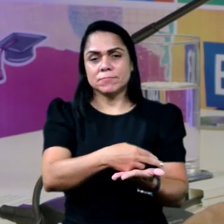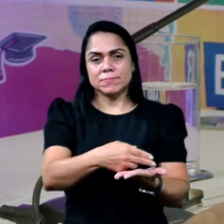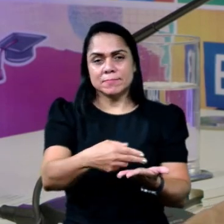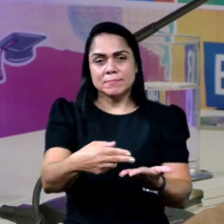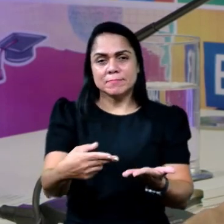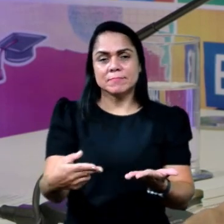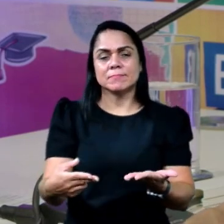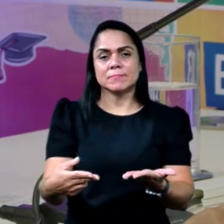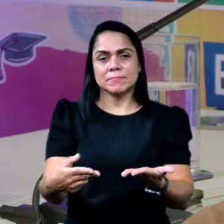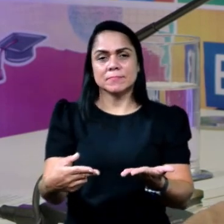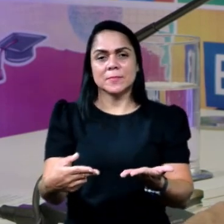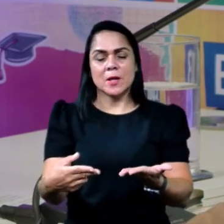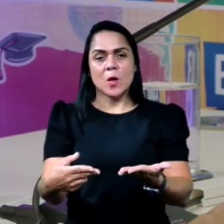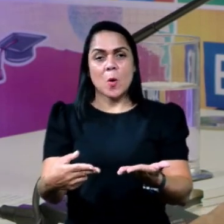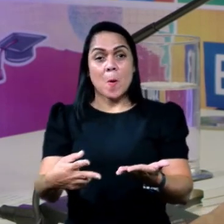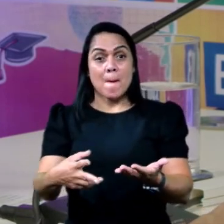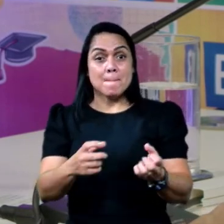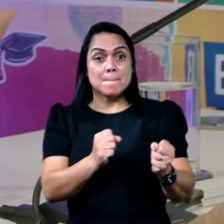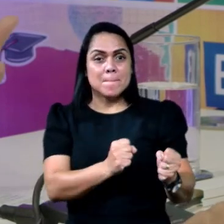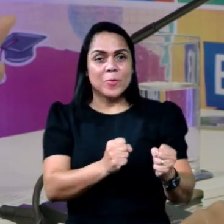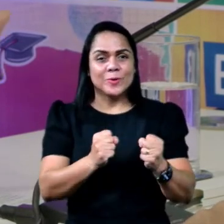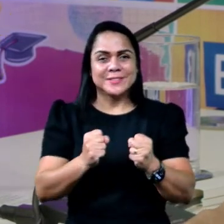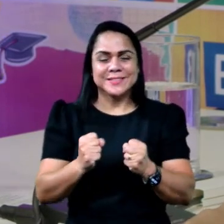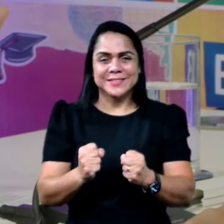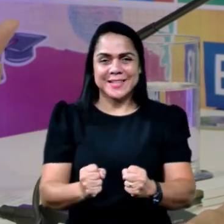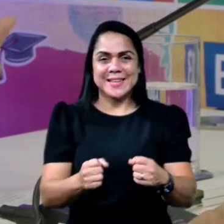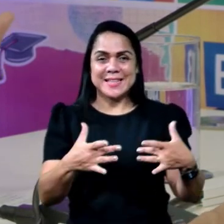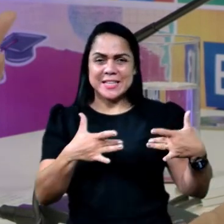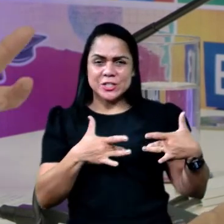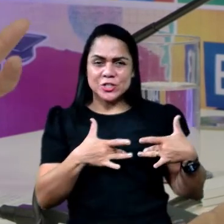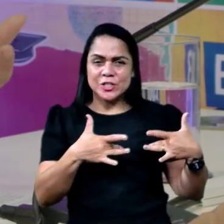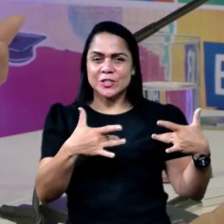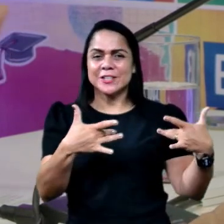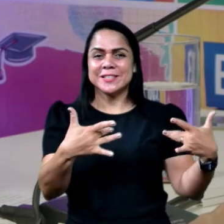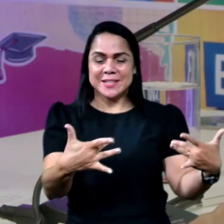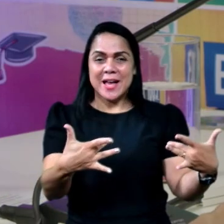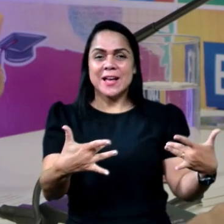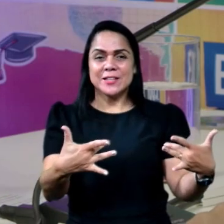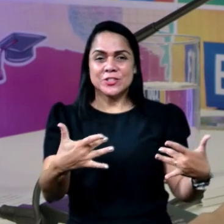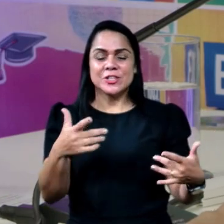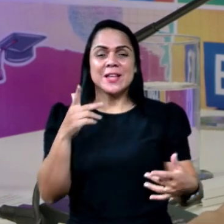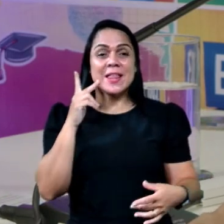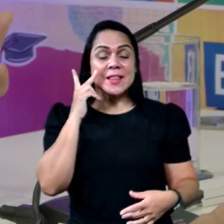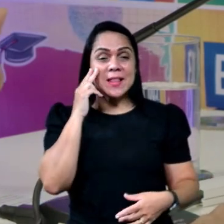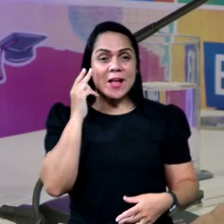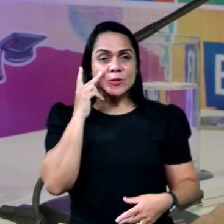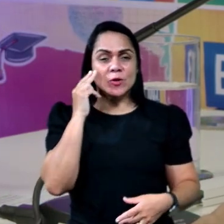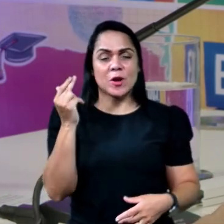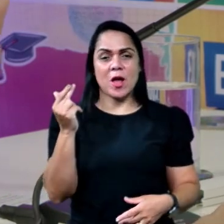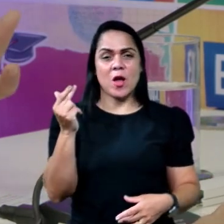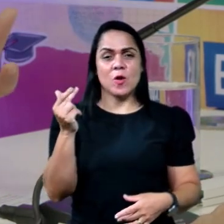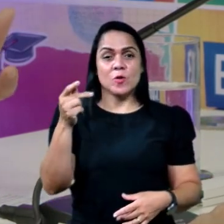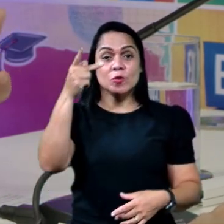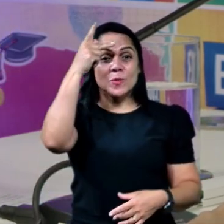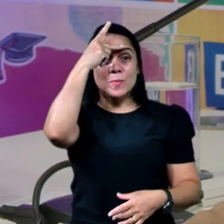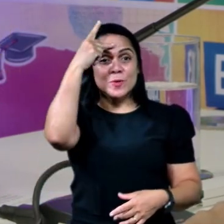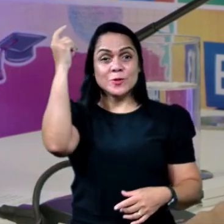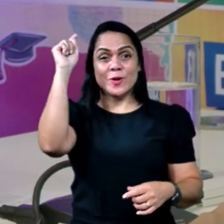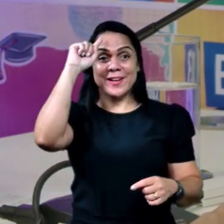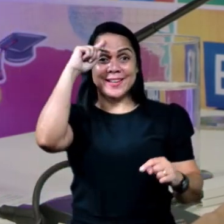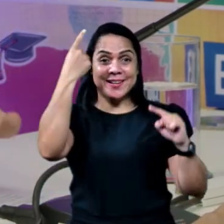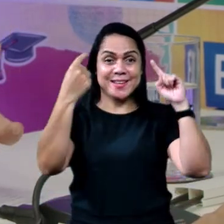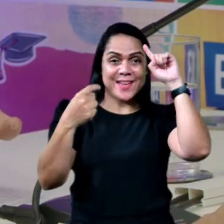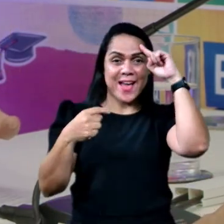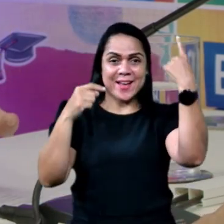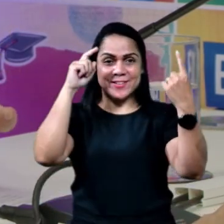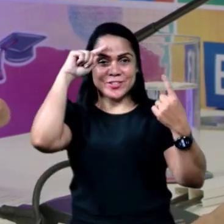da potência, né, dessa generosidade natural que vem de uma pessoa criativa, inventiva, que